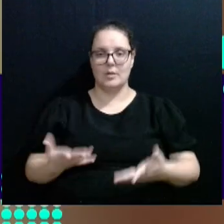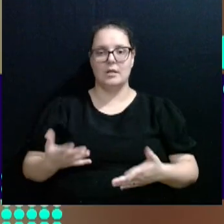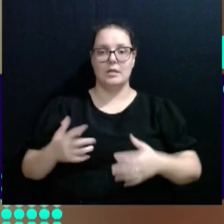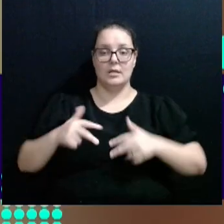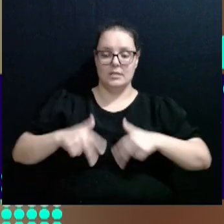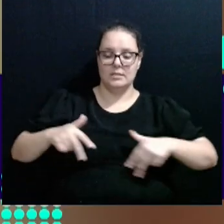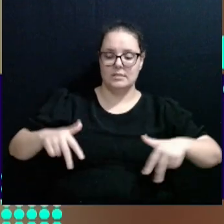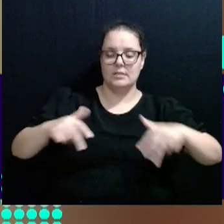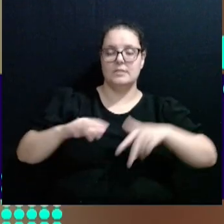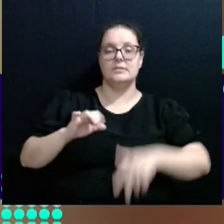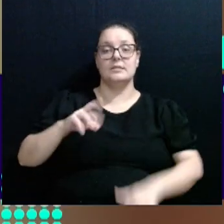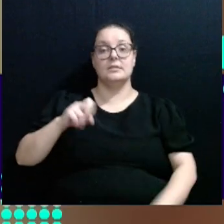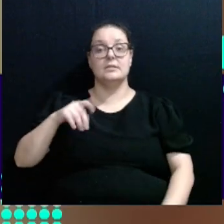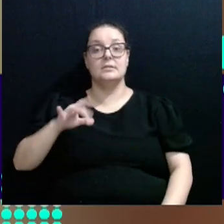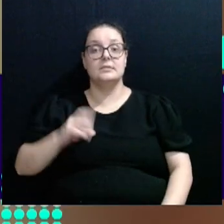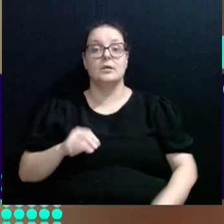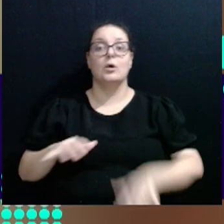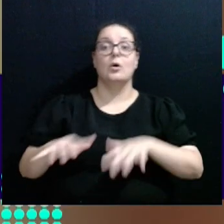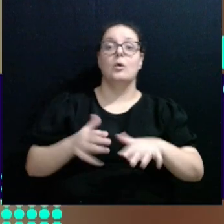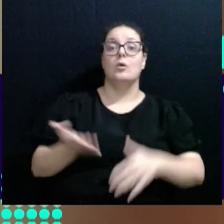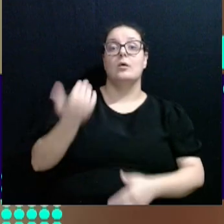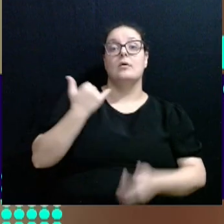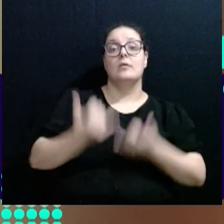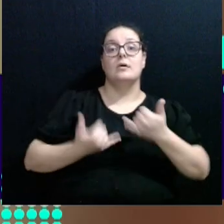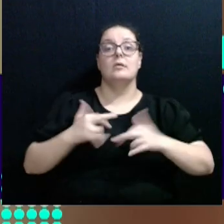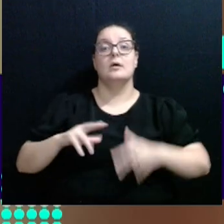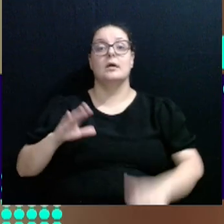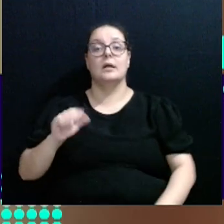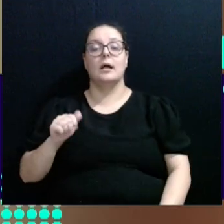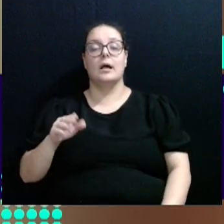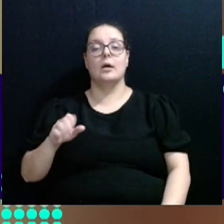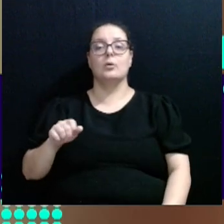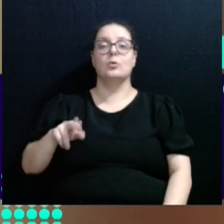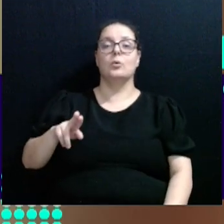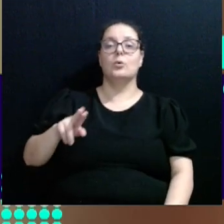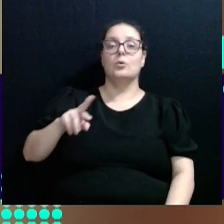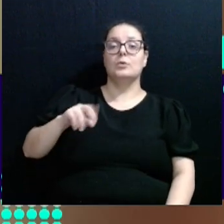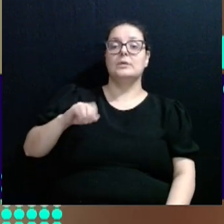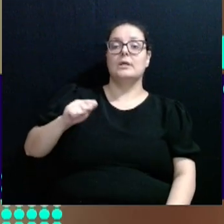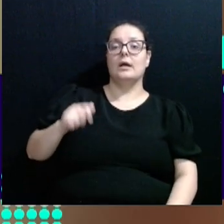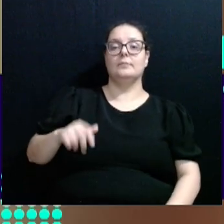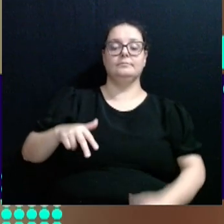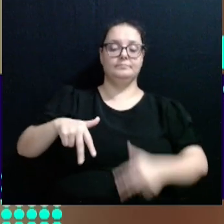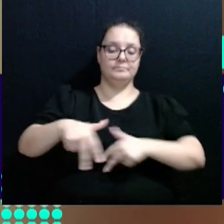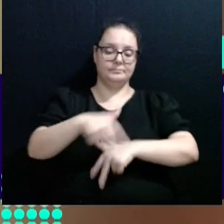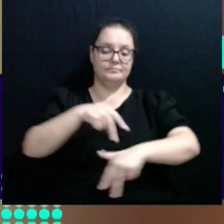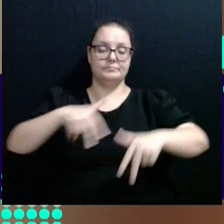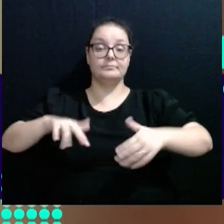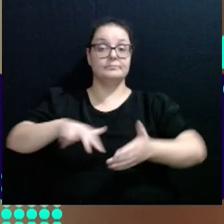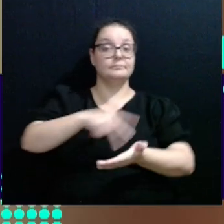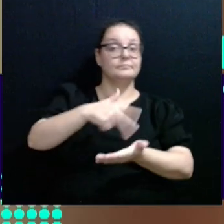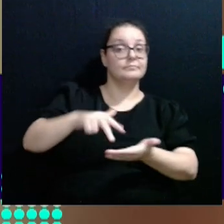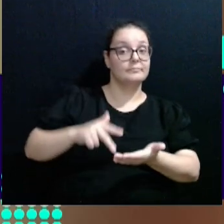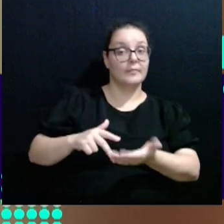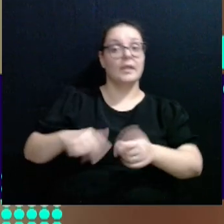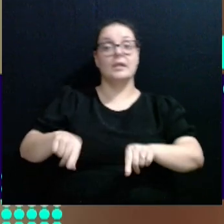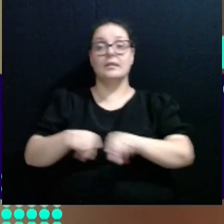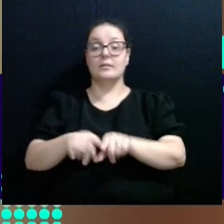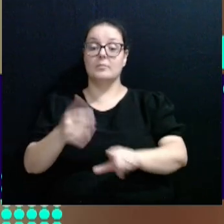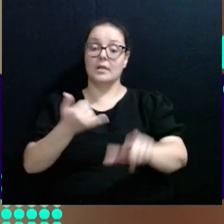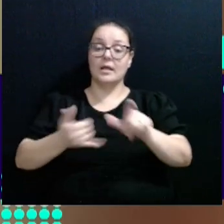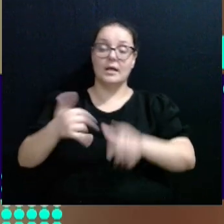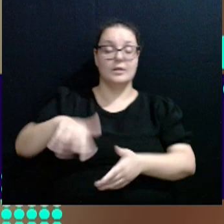Vem Brincar Cacuriá, a intervenção de dança, com uma intervenção de dança lúdica que, em roda, convida